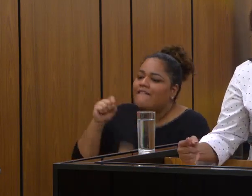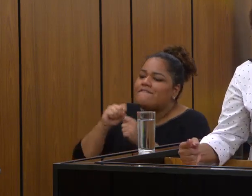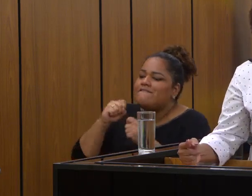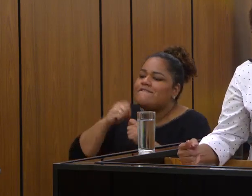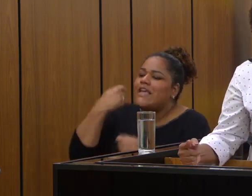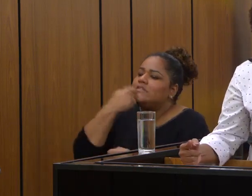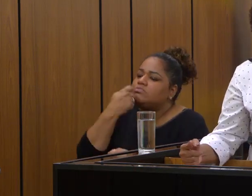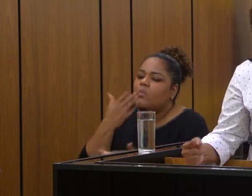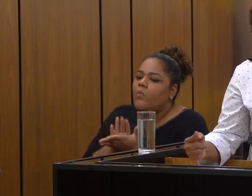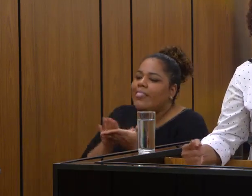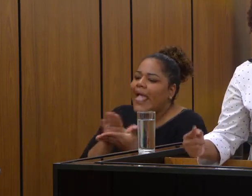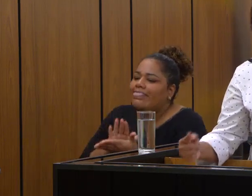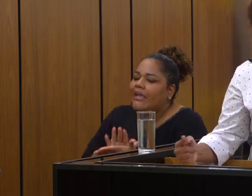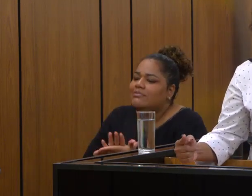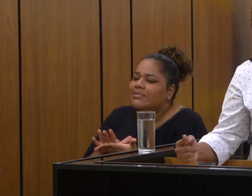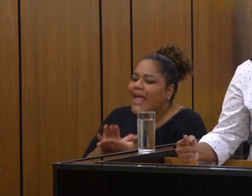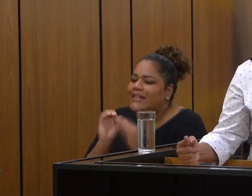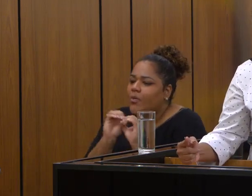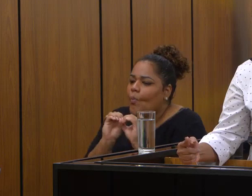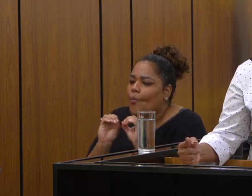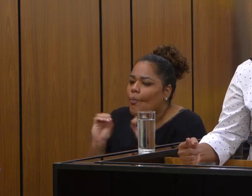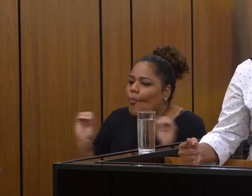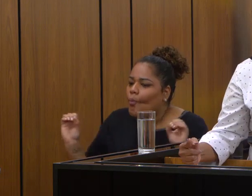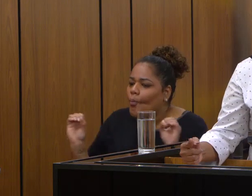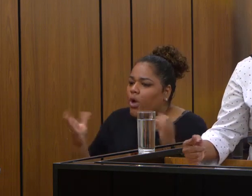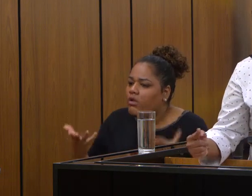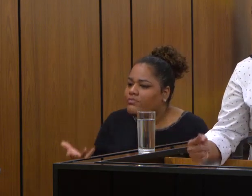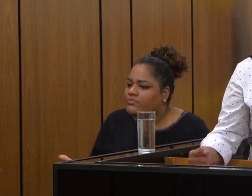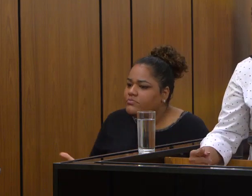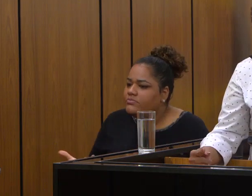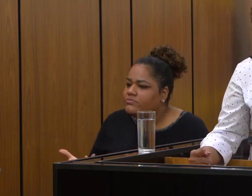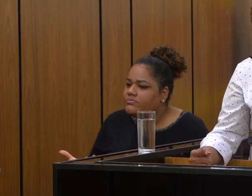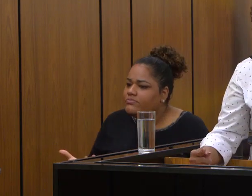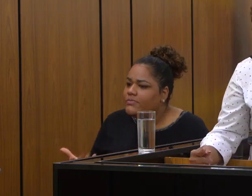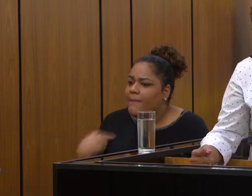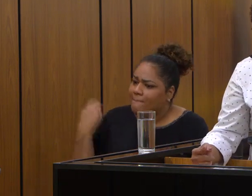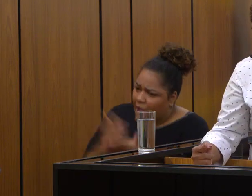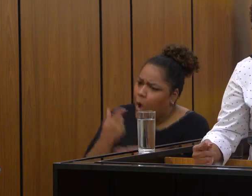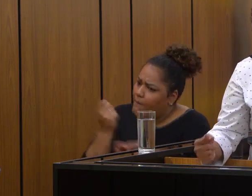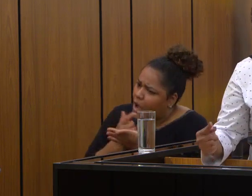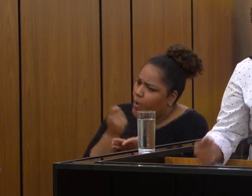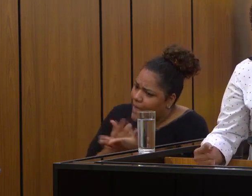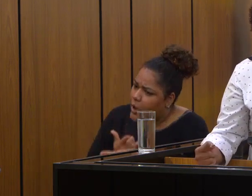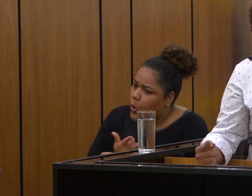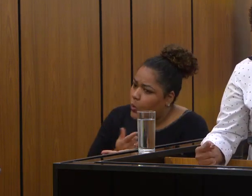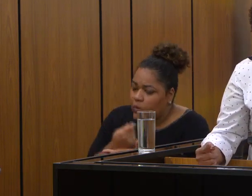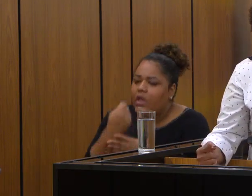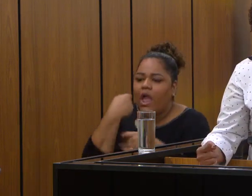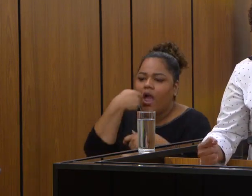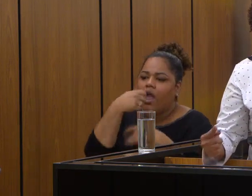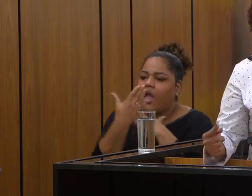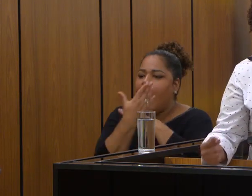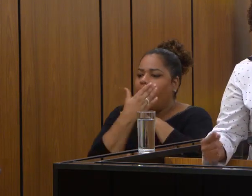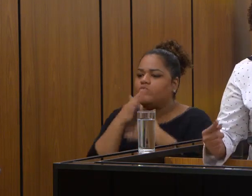uma vergonha nada nada Inclusive a gente vê que eles